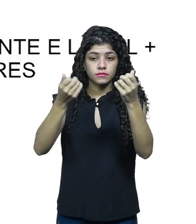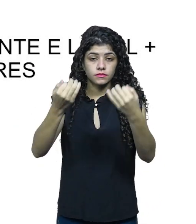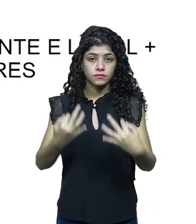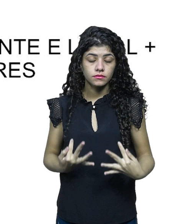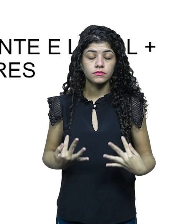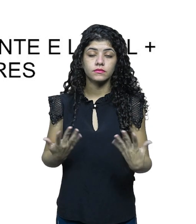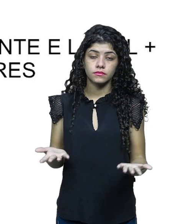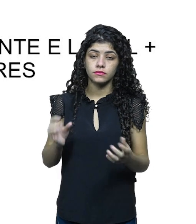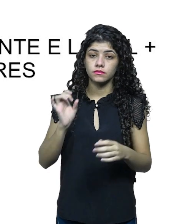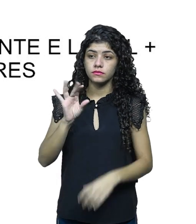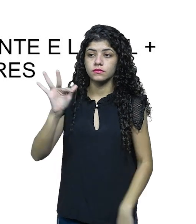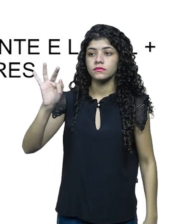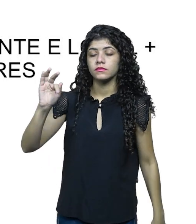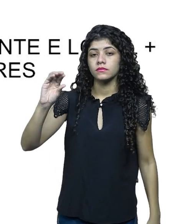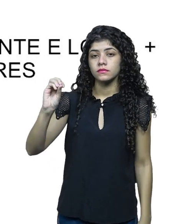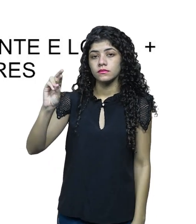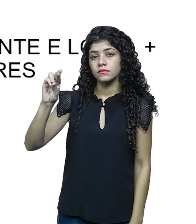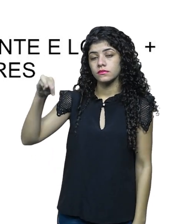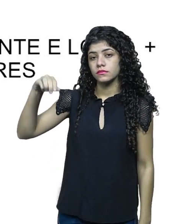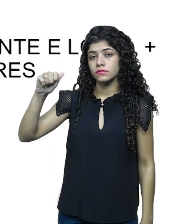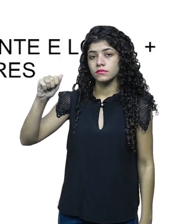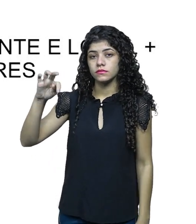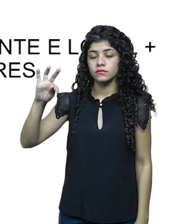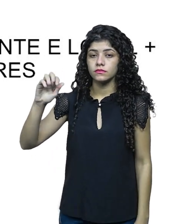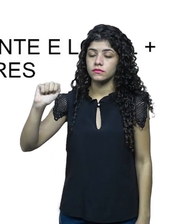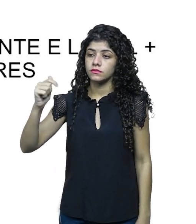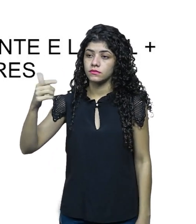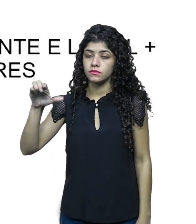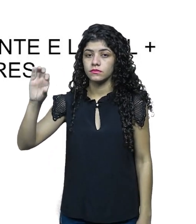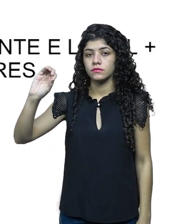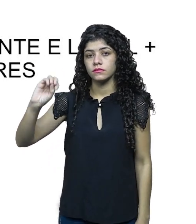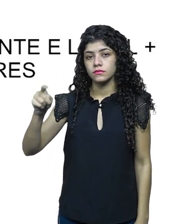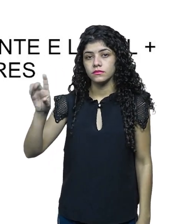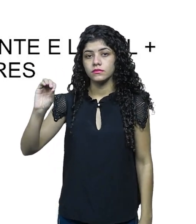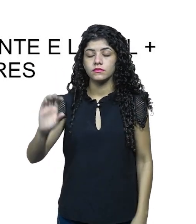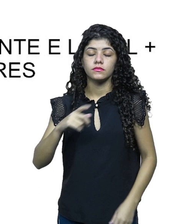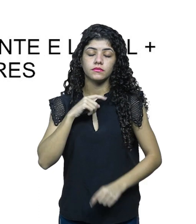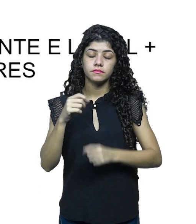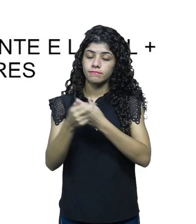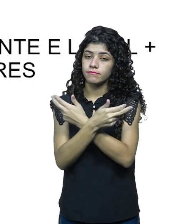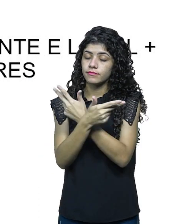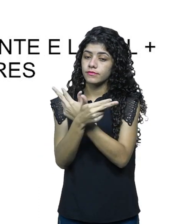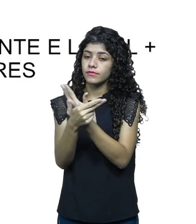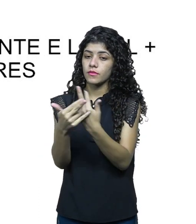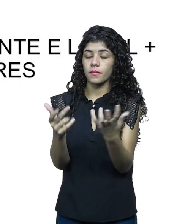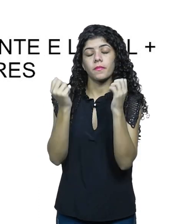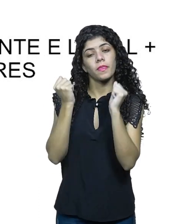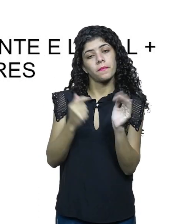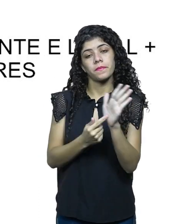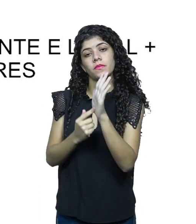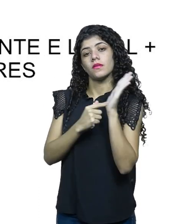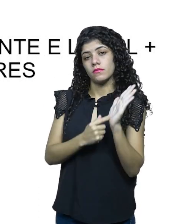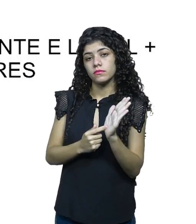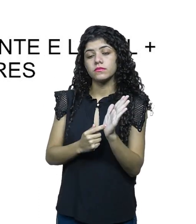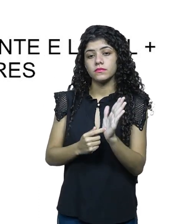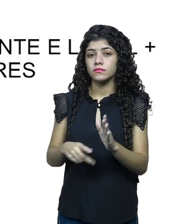de formatação, porque realmente tem uma infinidade de ações que podem ser representadas